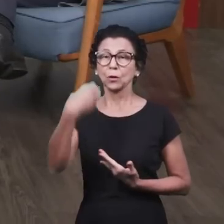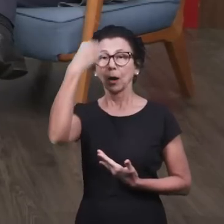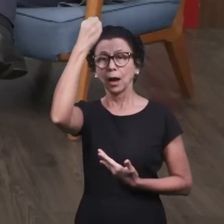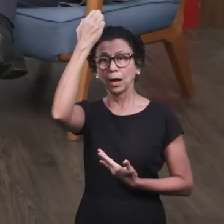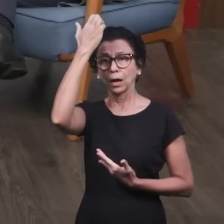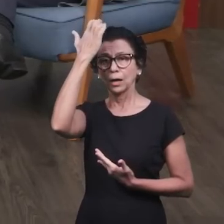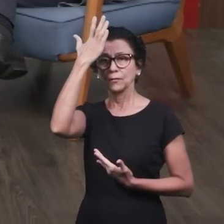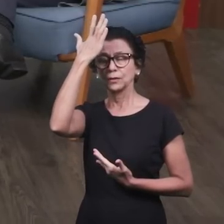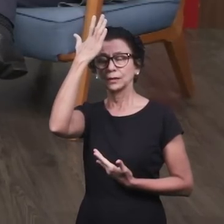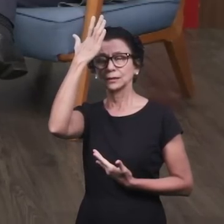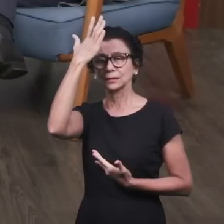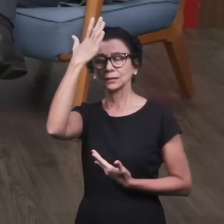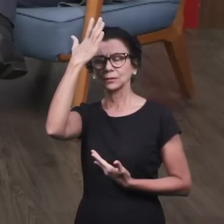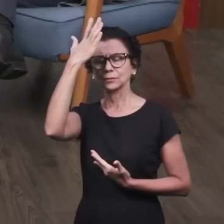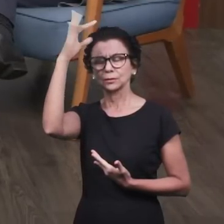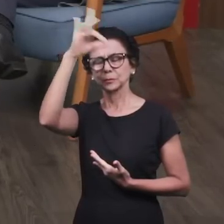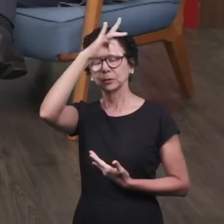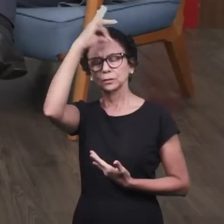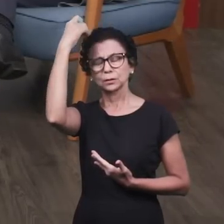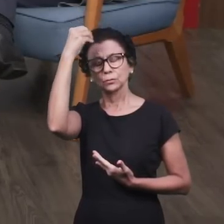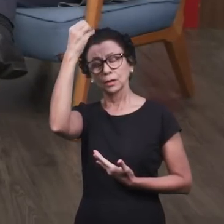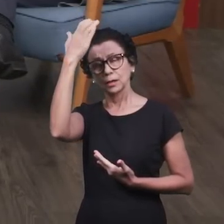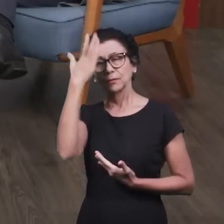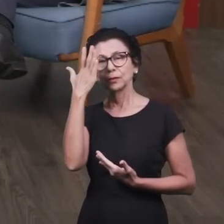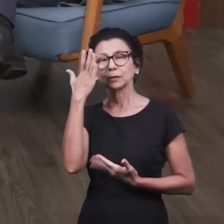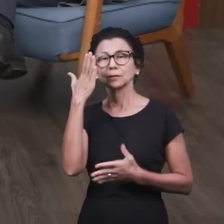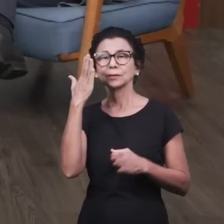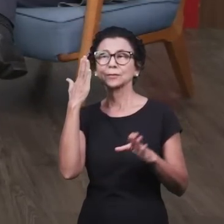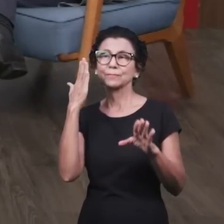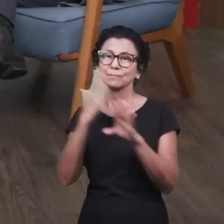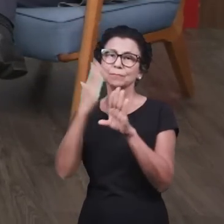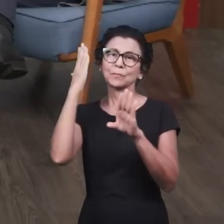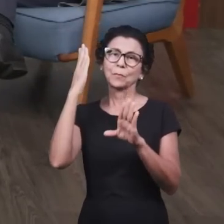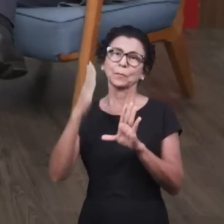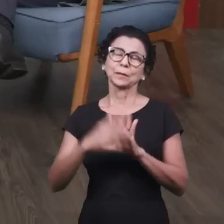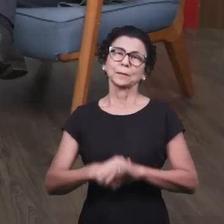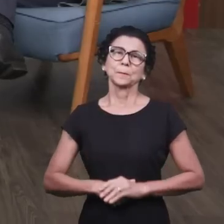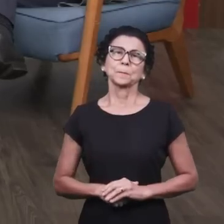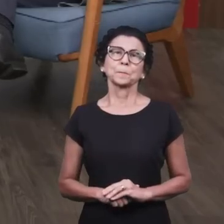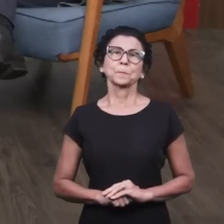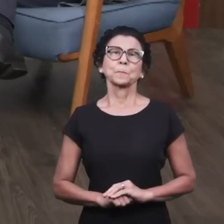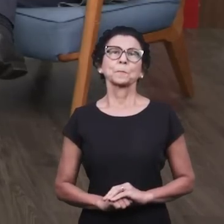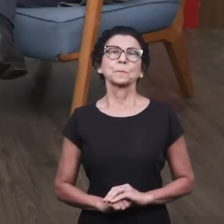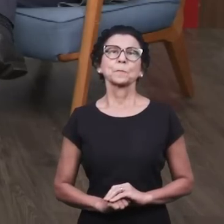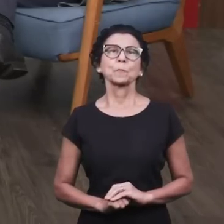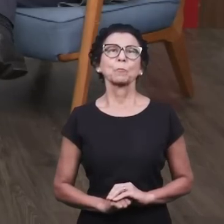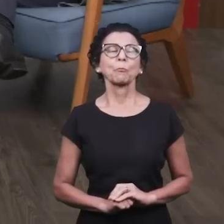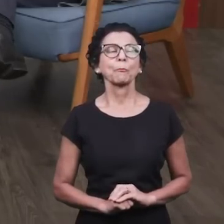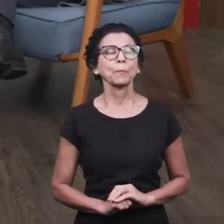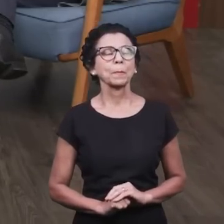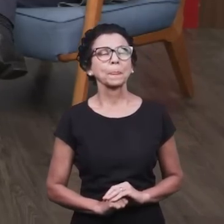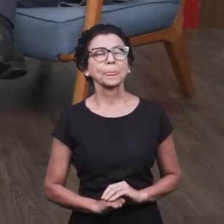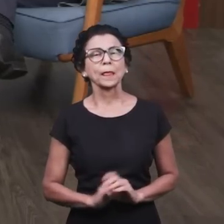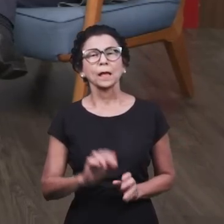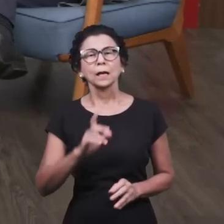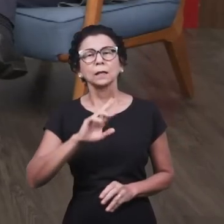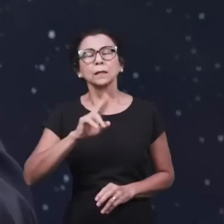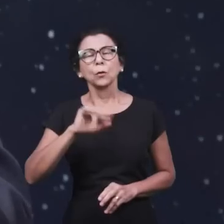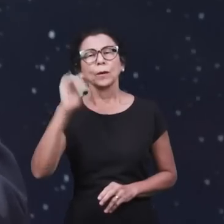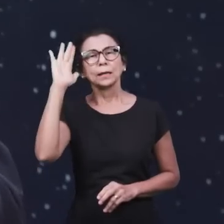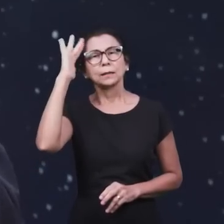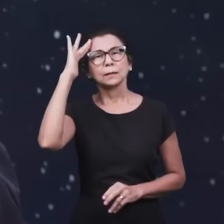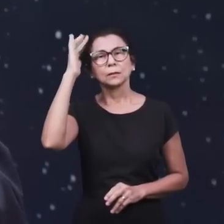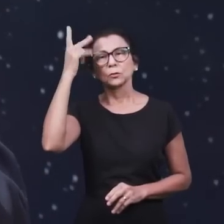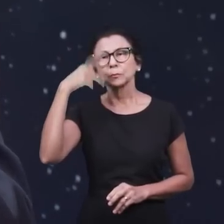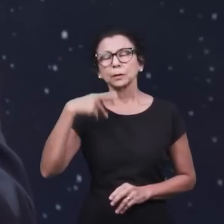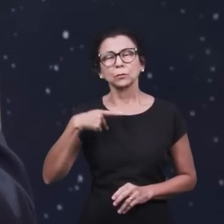questão importante, Josias, é porque aquele que está conosco está ouvindo a revelação, não é interpretação,